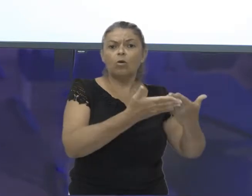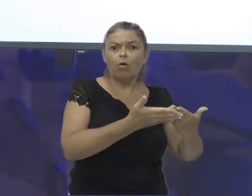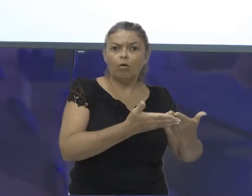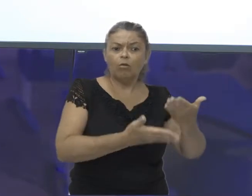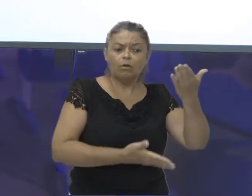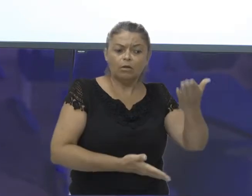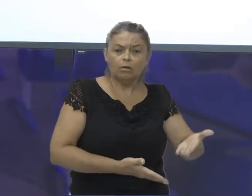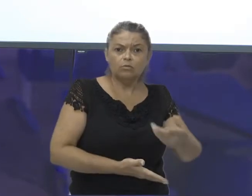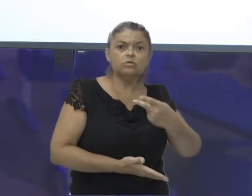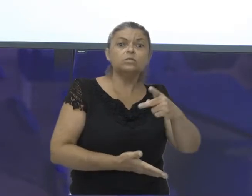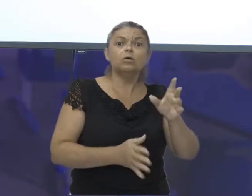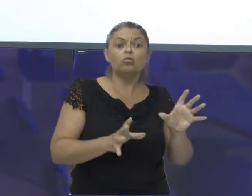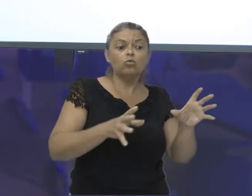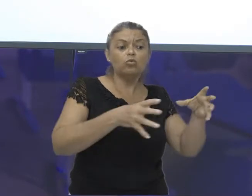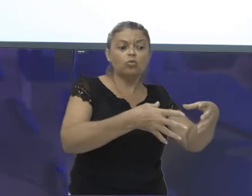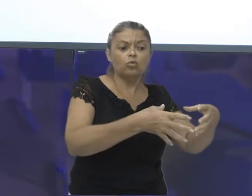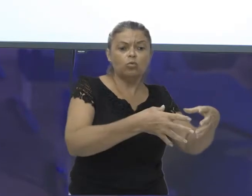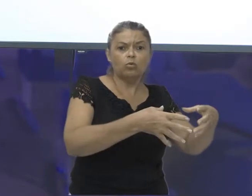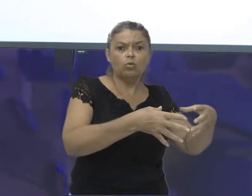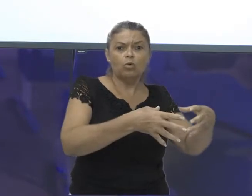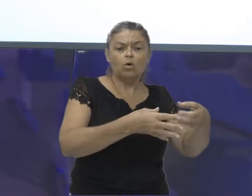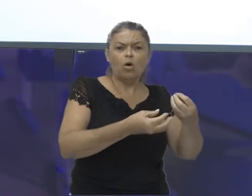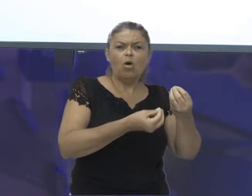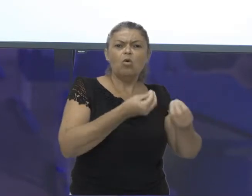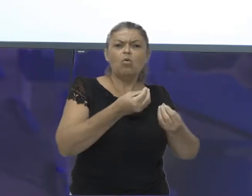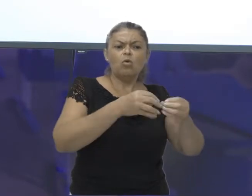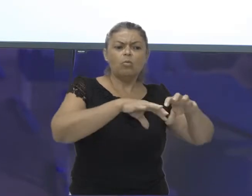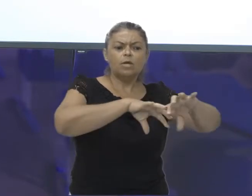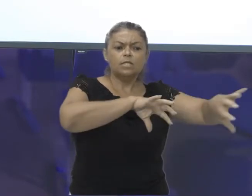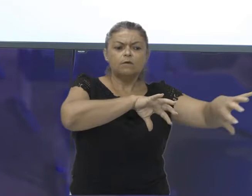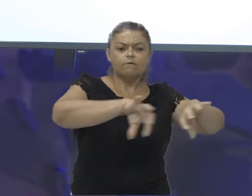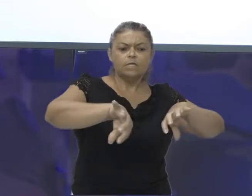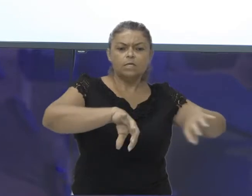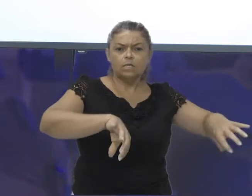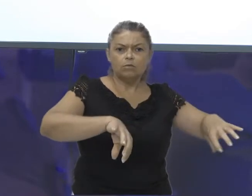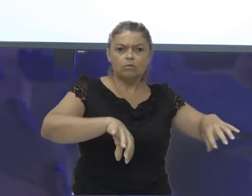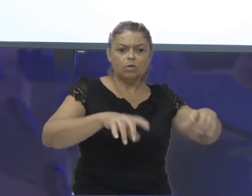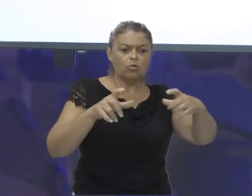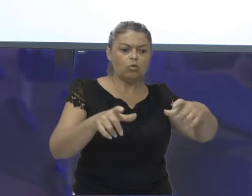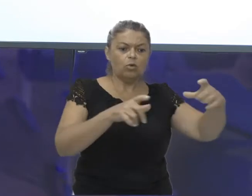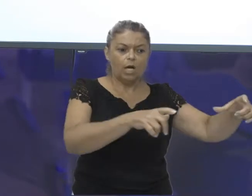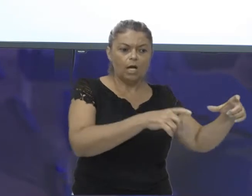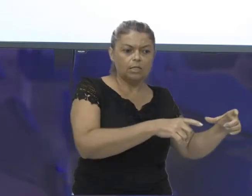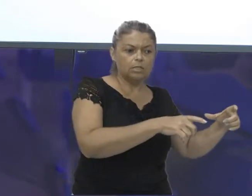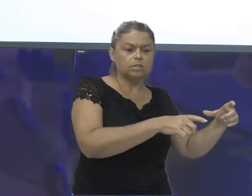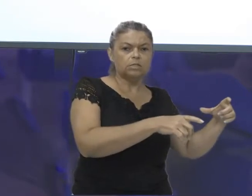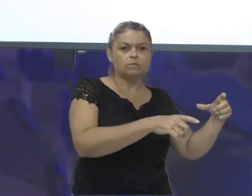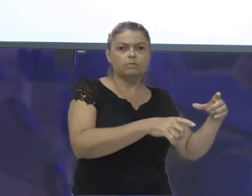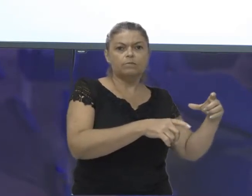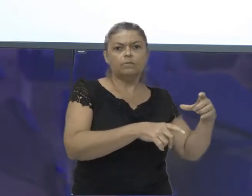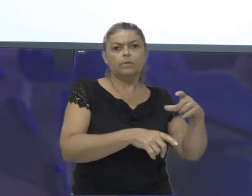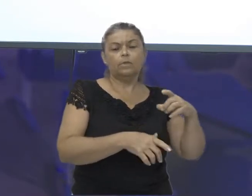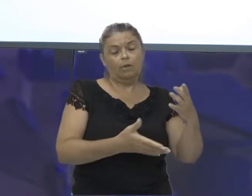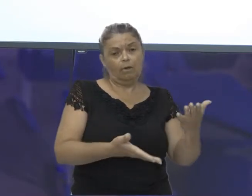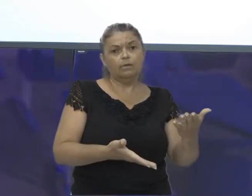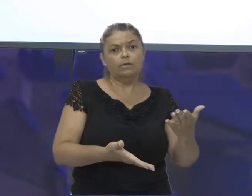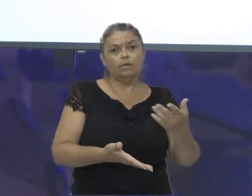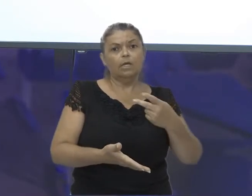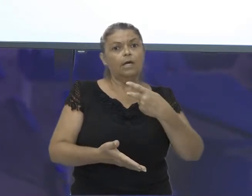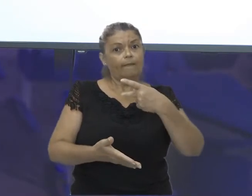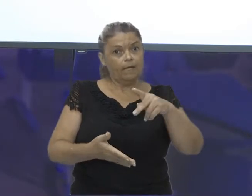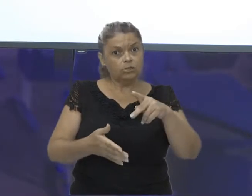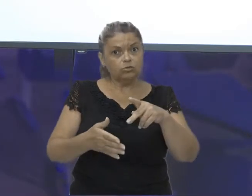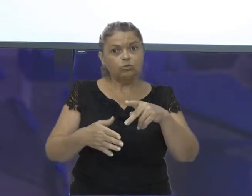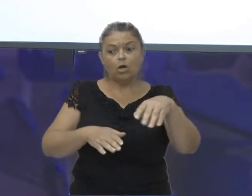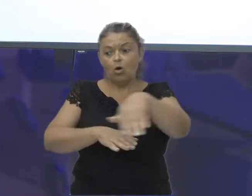seus grupos? Como é que eles são divididos e os espaços que eles ocupam? No seu bairro também é a mesma coisa.